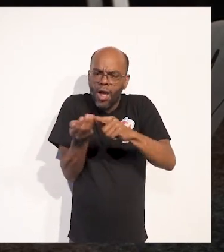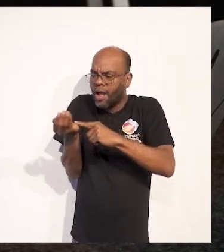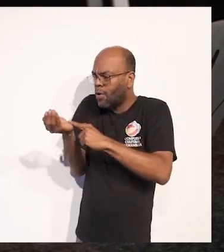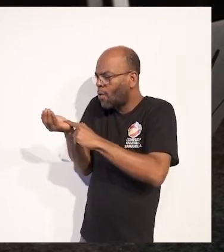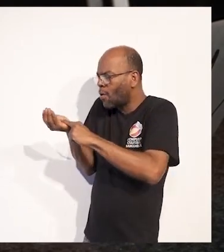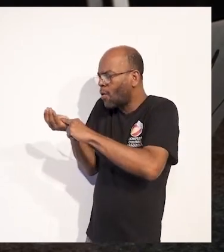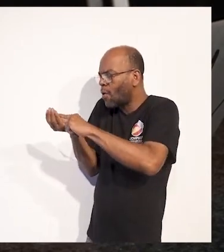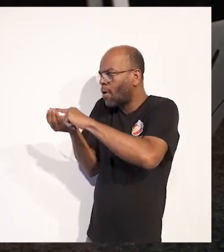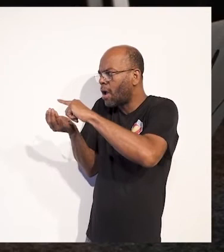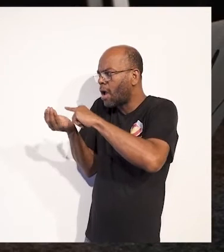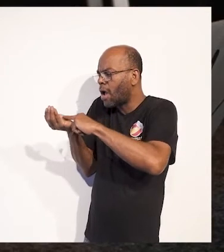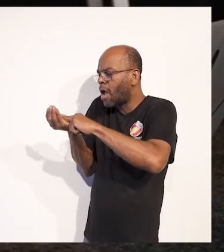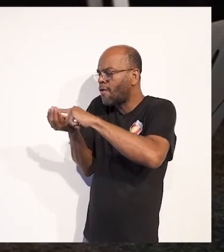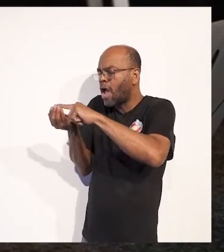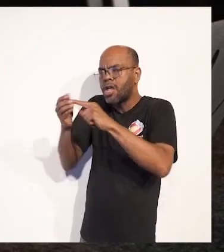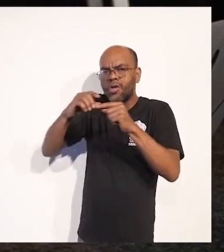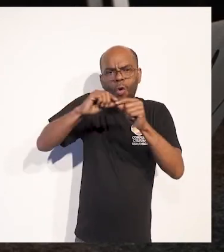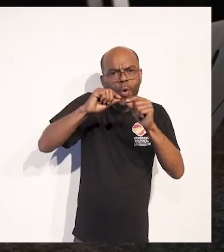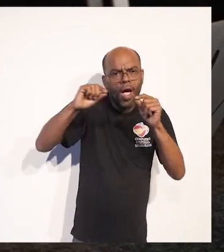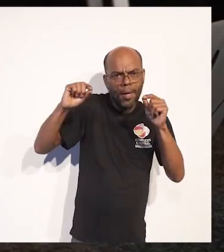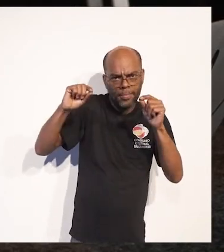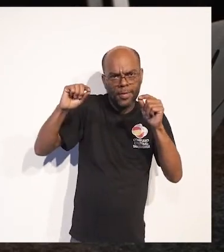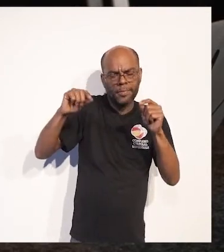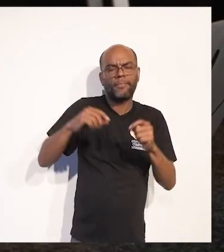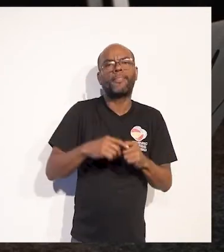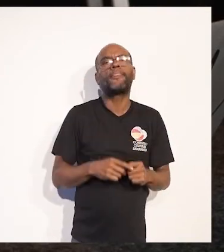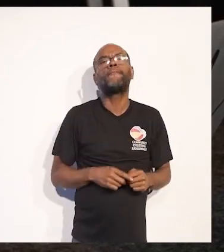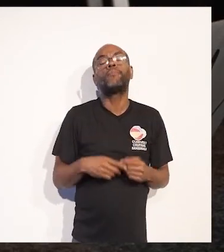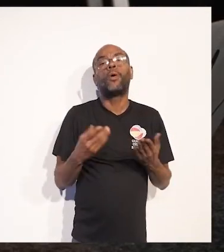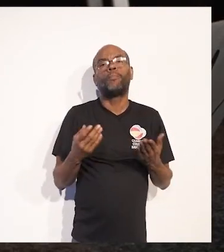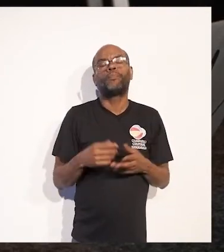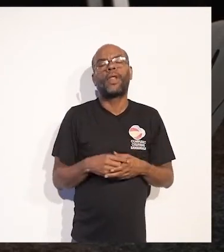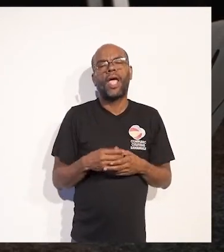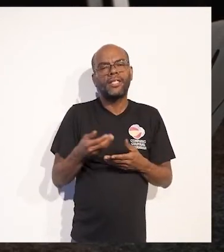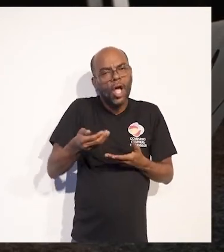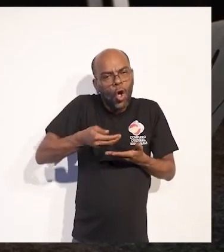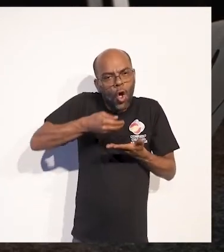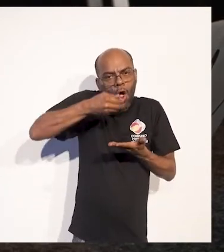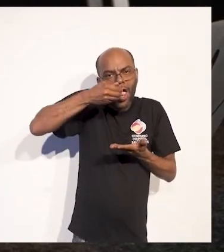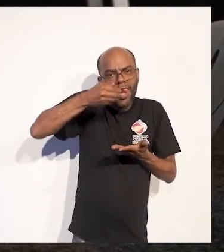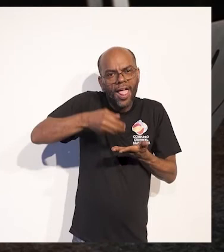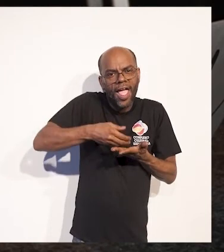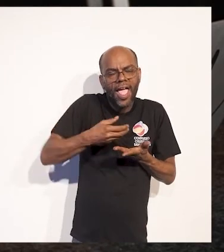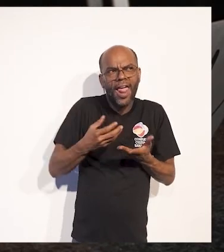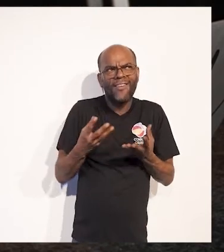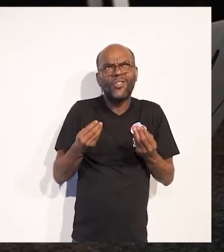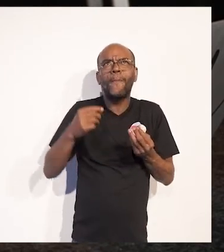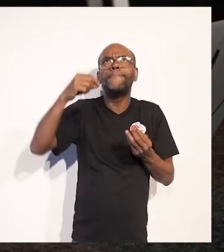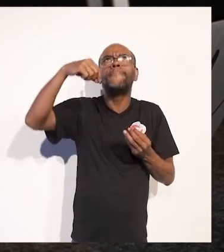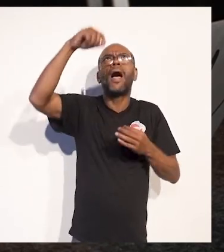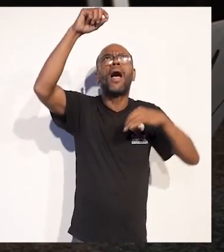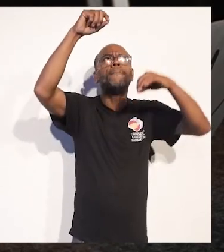côncava e com um cabinho. Então, essa colheres, ela saiu pendurando várias